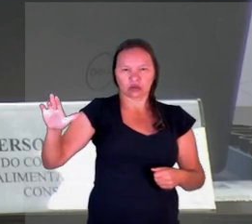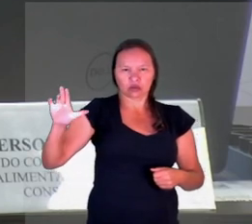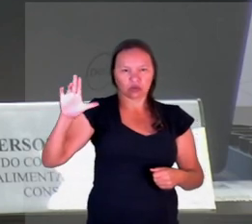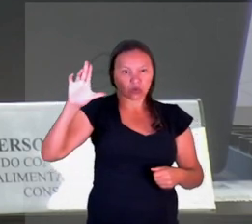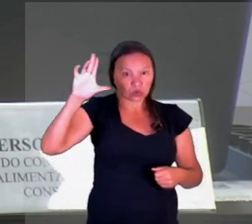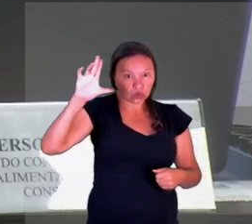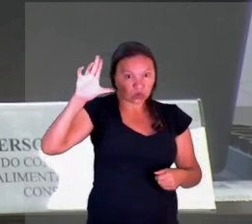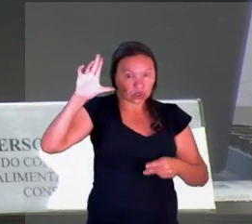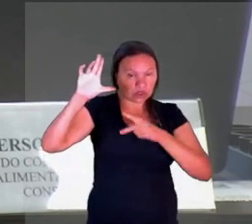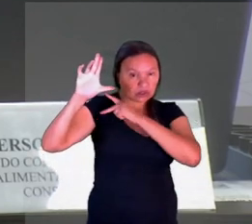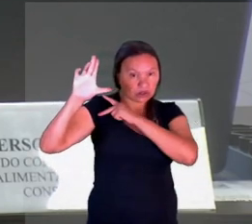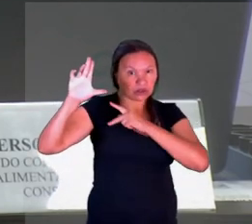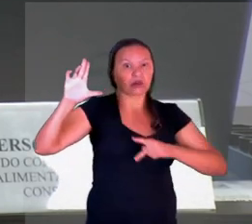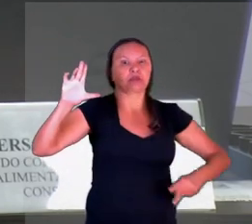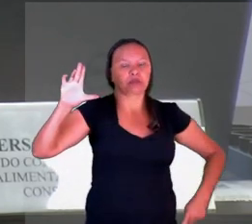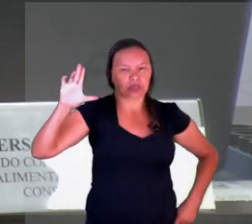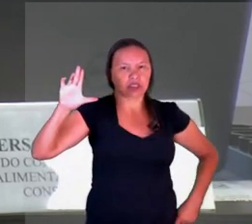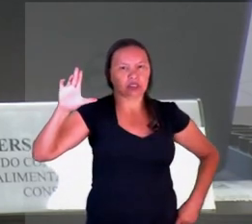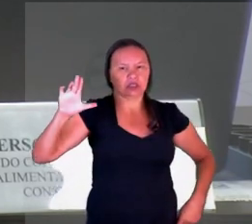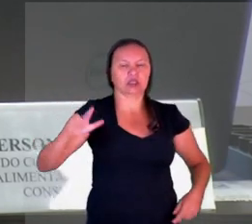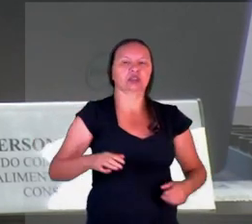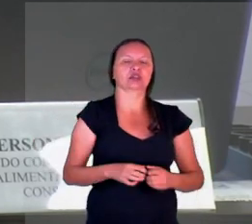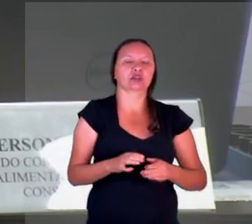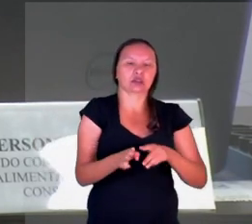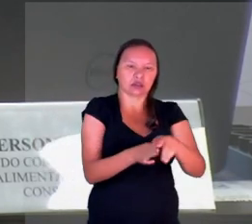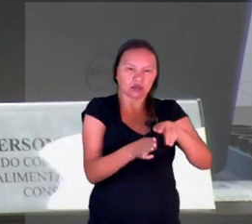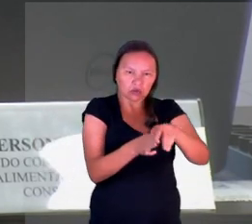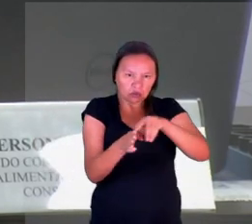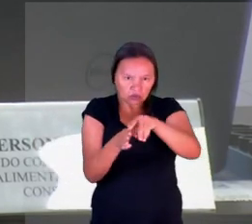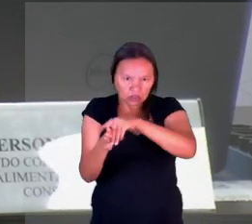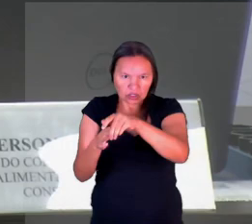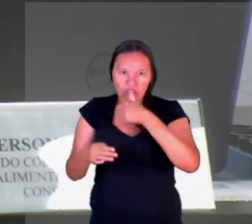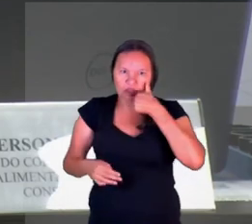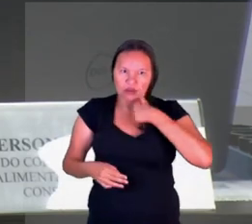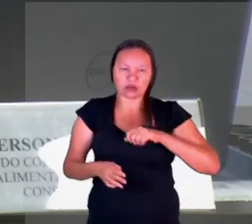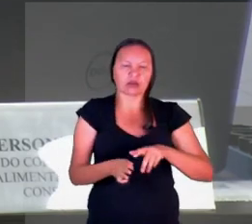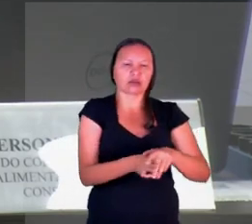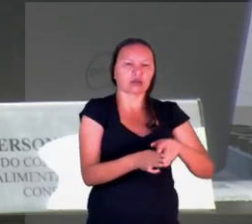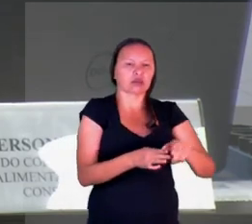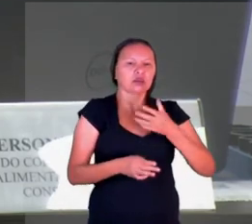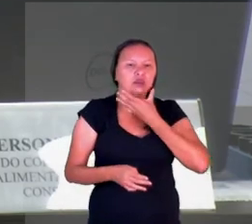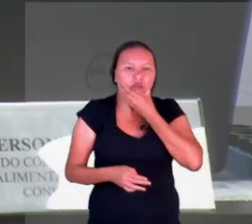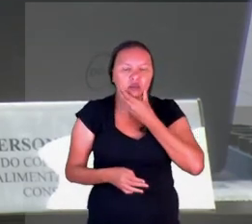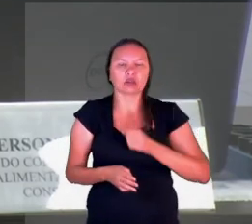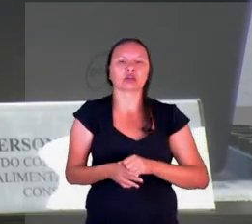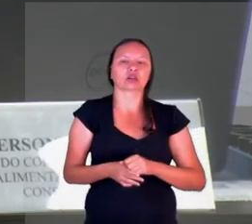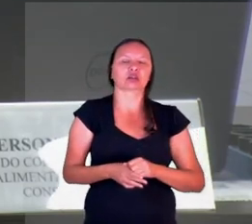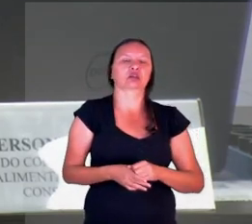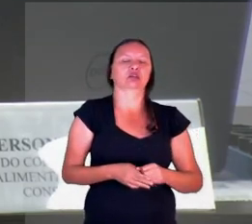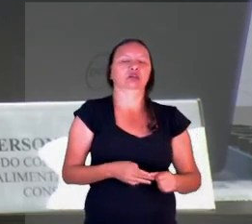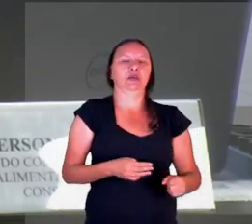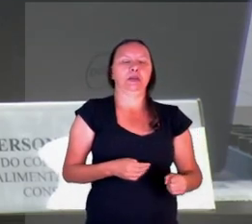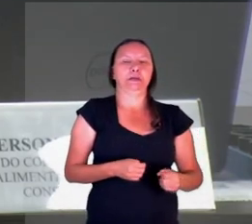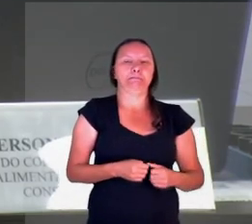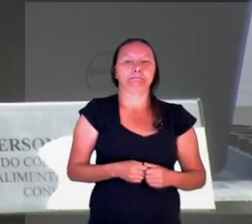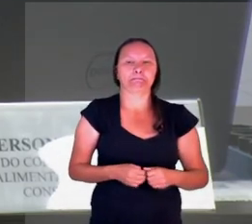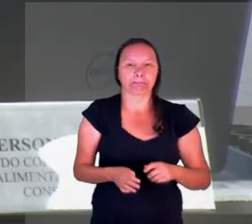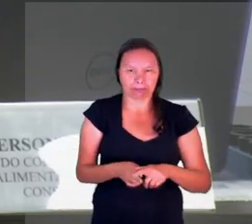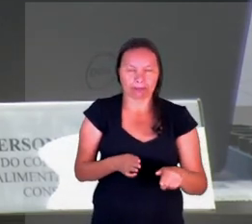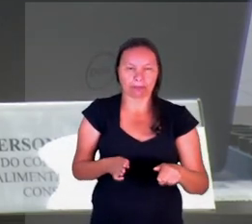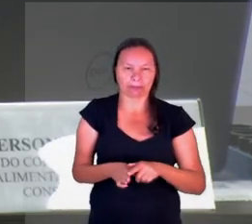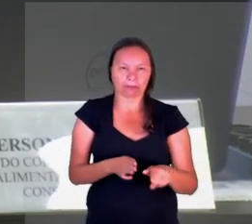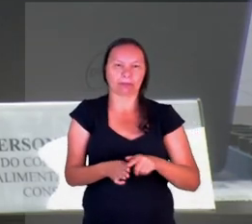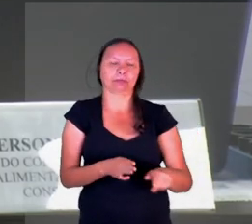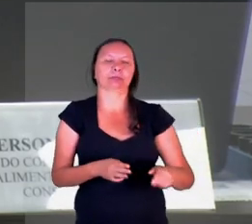eh e re impulsa os mesmos conselheiros e conselheiras que estavam quando foi caçado o seu mandato porque o mandato desse